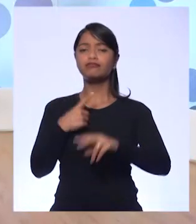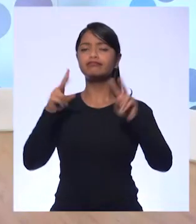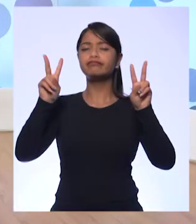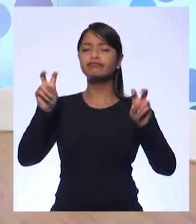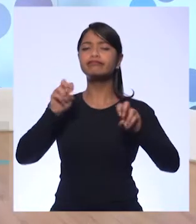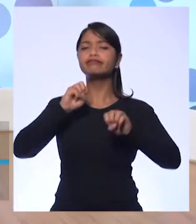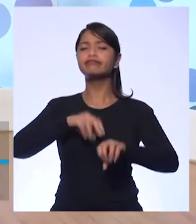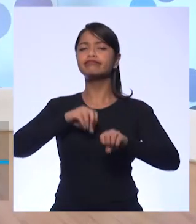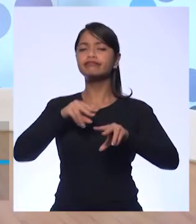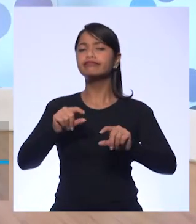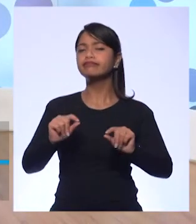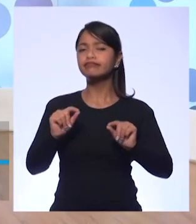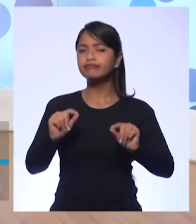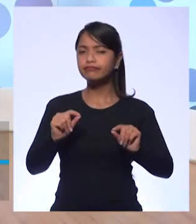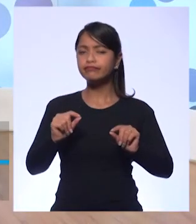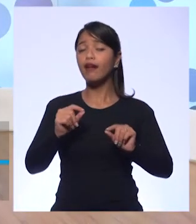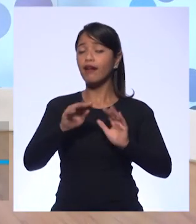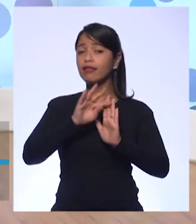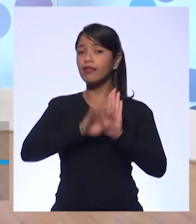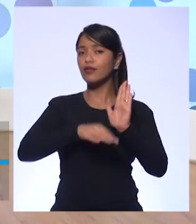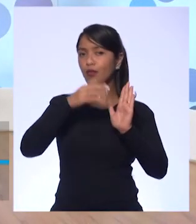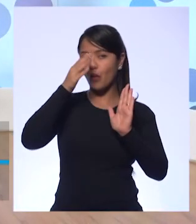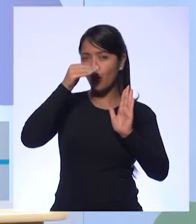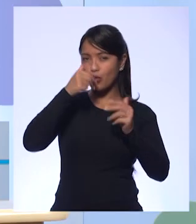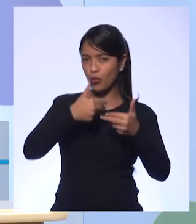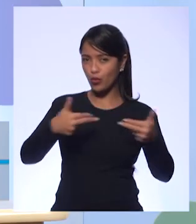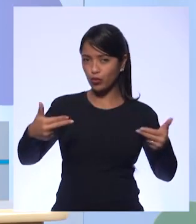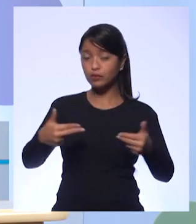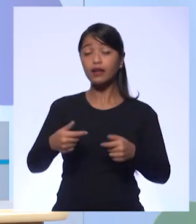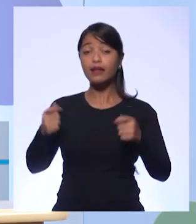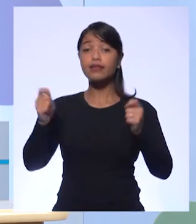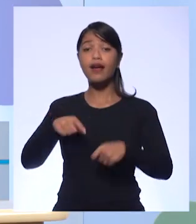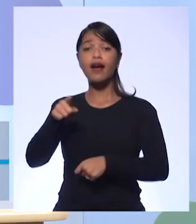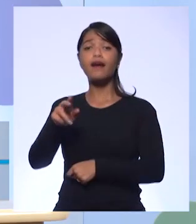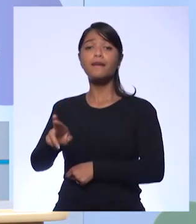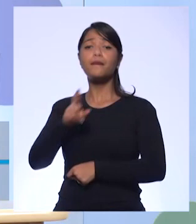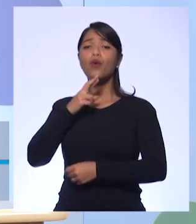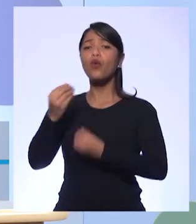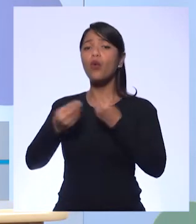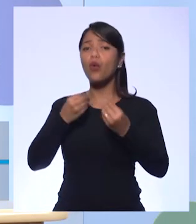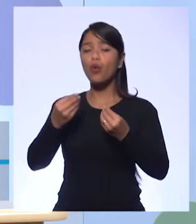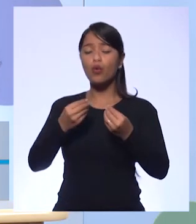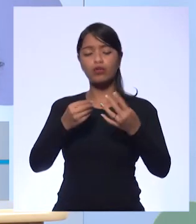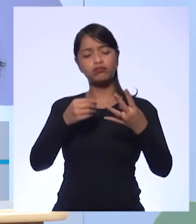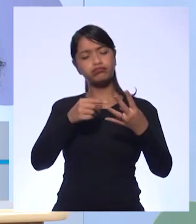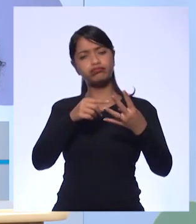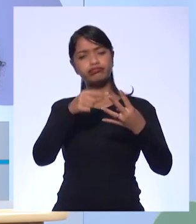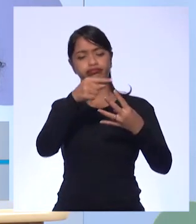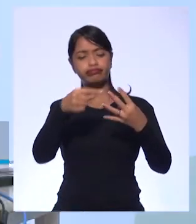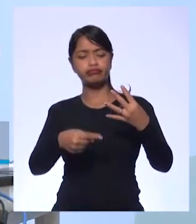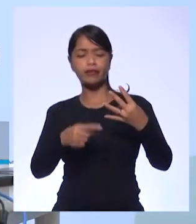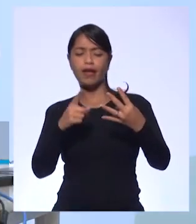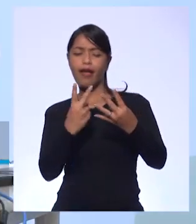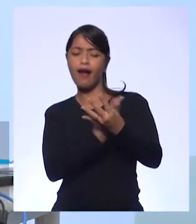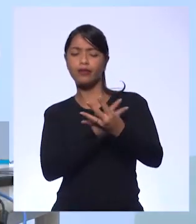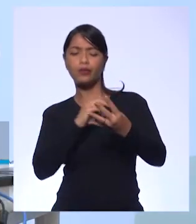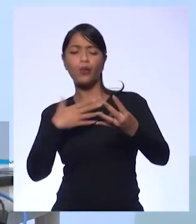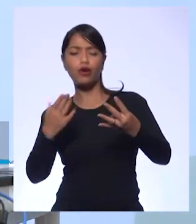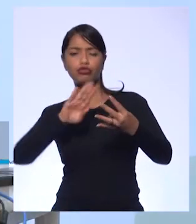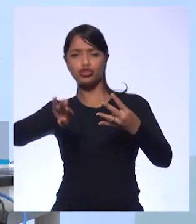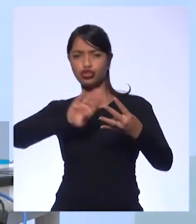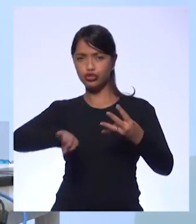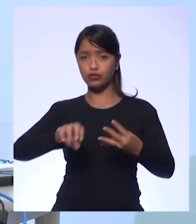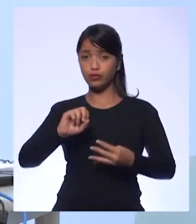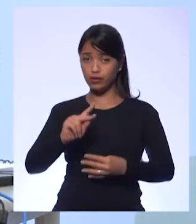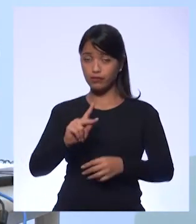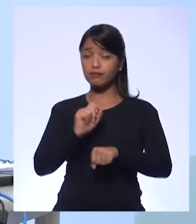responder por eliminação. Então, vai Sim. eliminando. Qual será a resposta? Exatamente. Então, vamos lá. 1 minutinho para